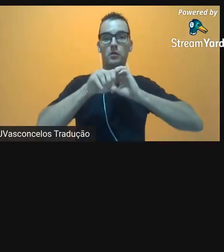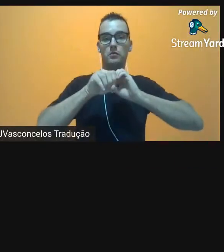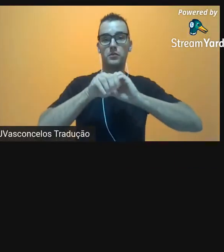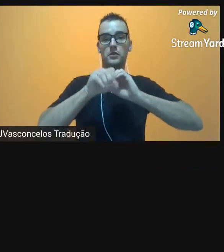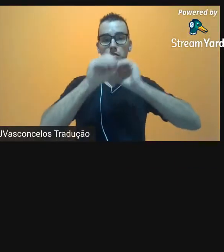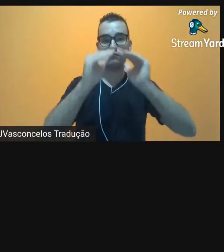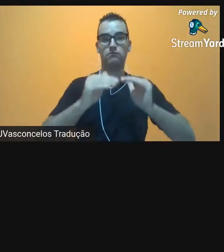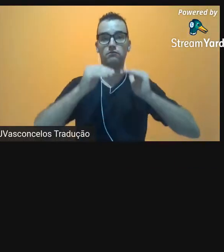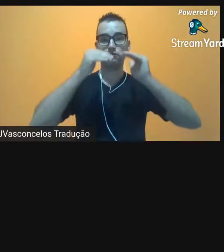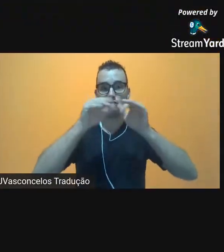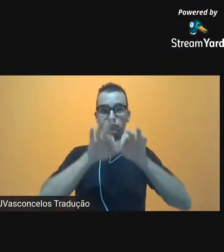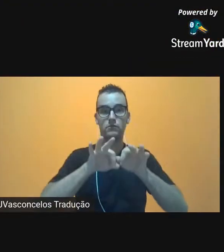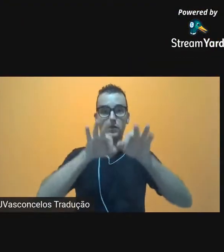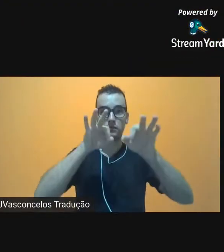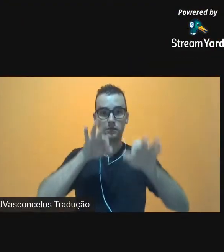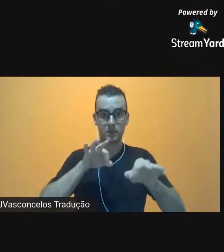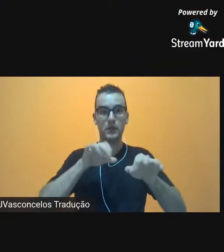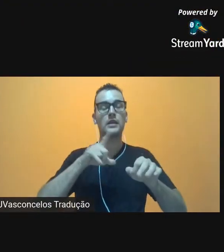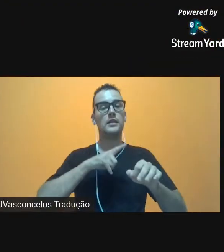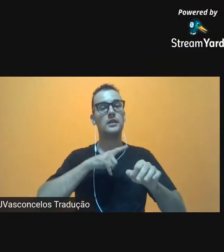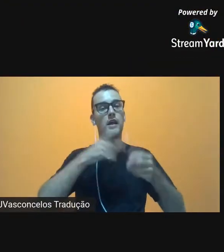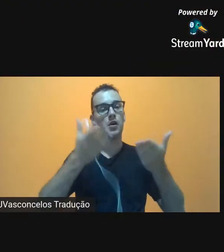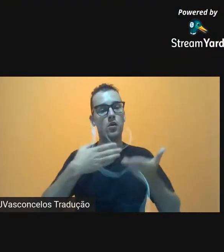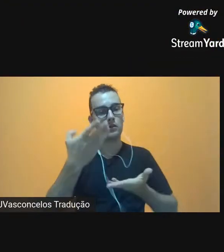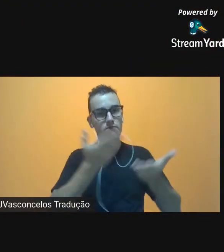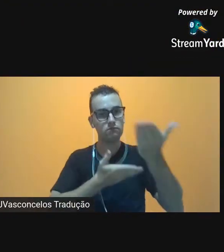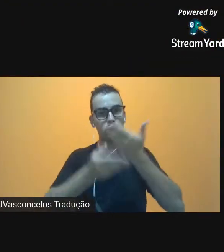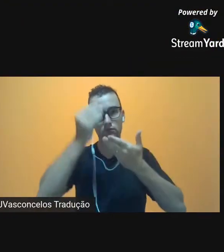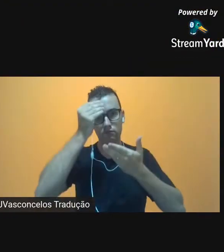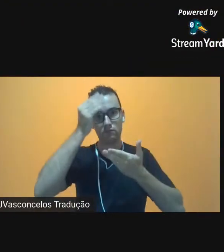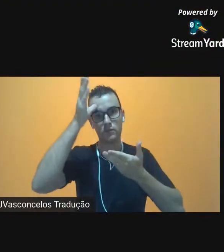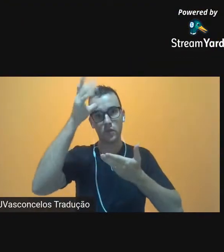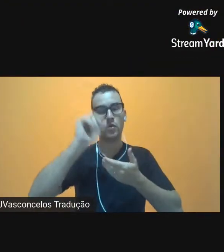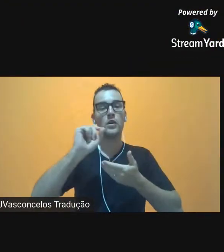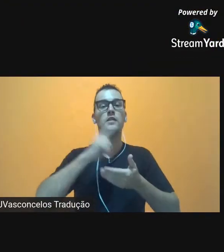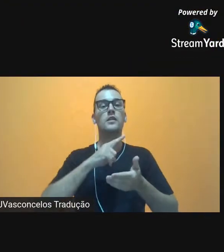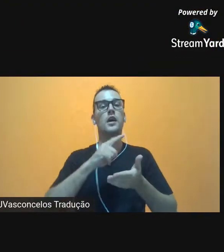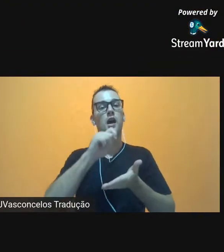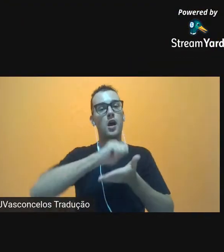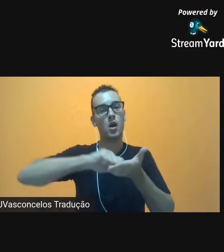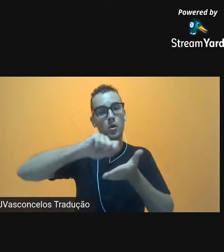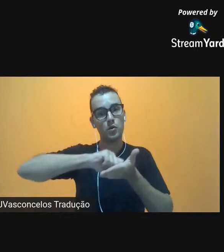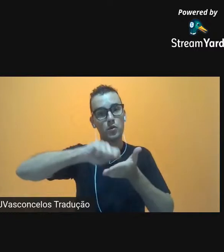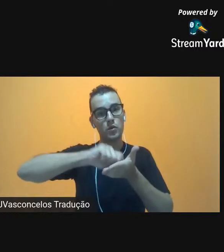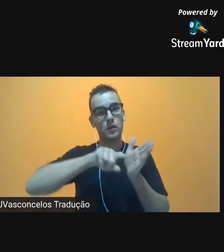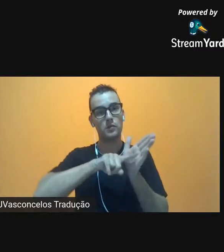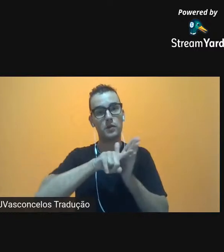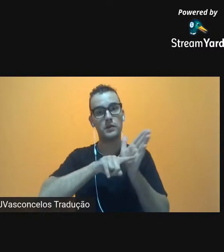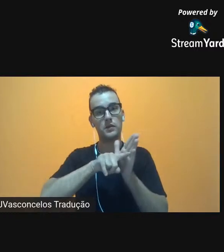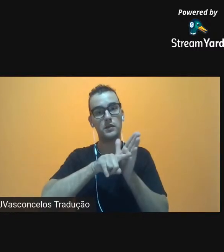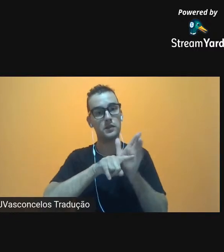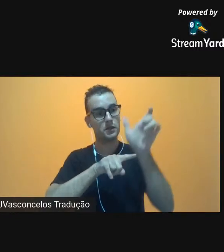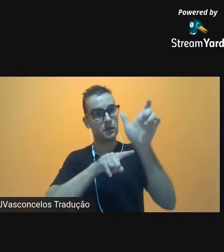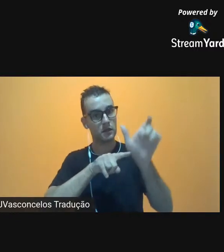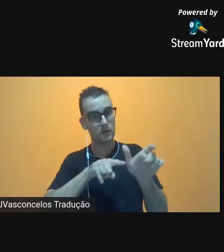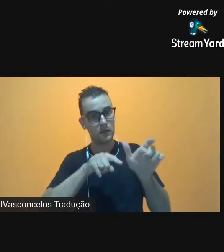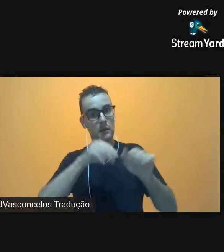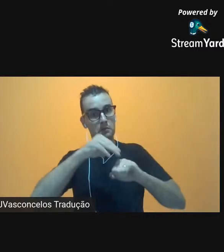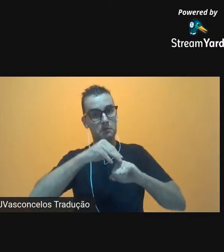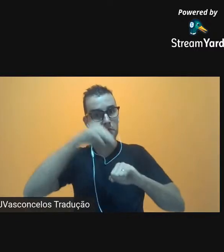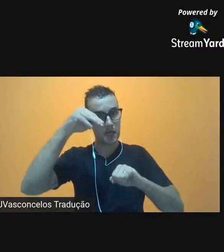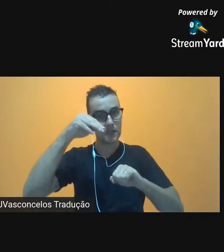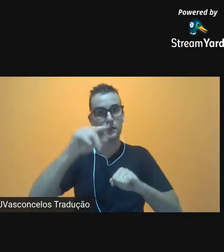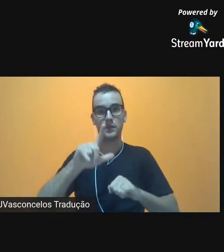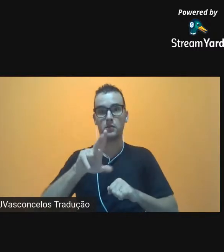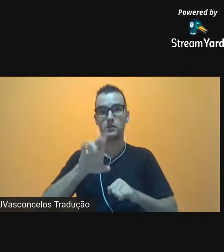tarde de troca de conhecimentos, vamos conversar com uma das autoras da pesquisa, a mestre Luciana Perdigão, que elaborou como